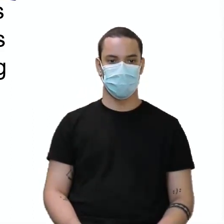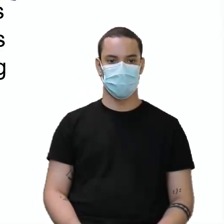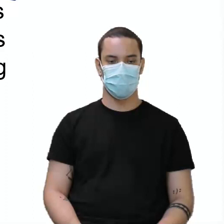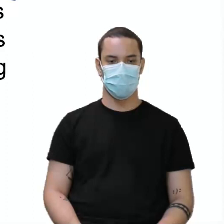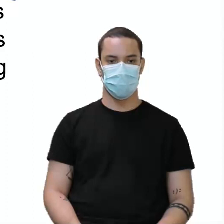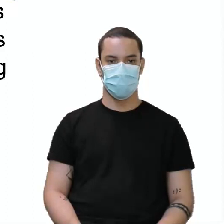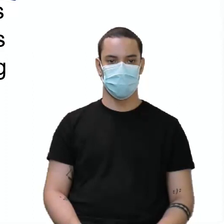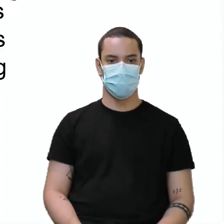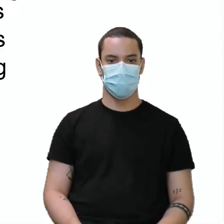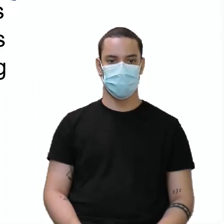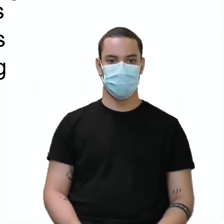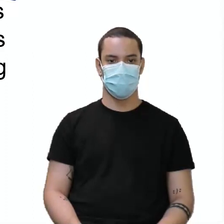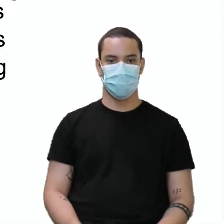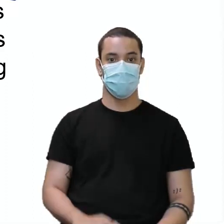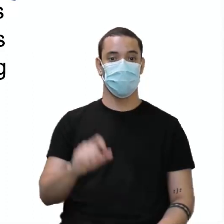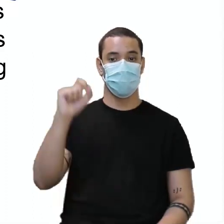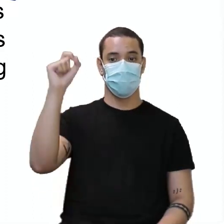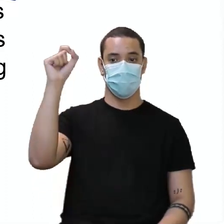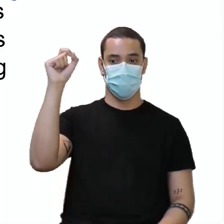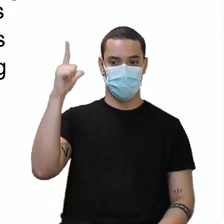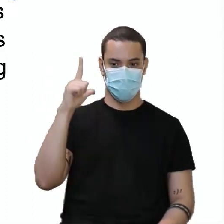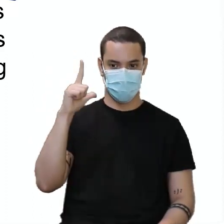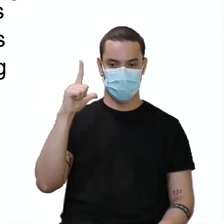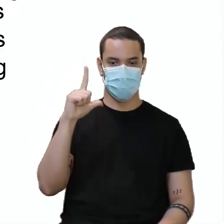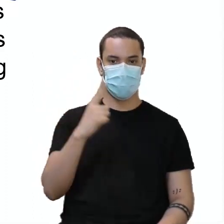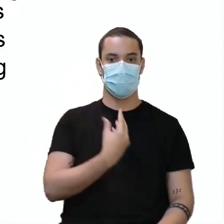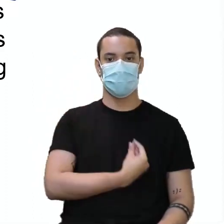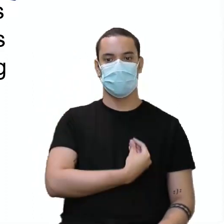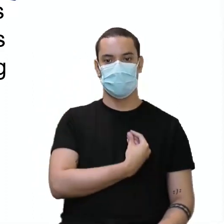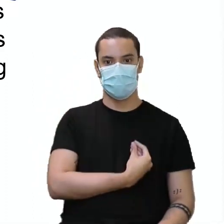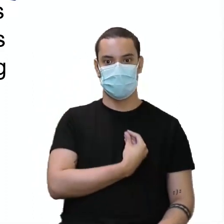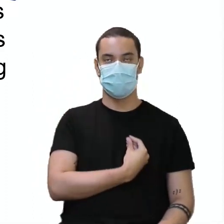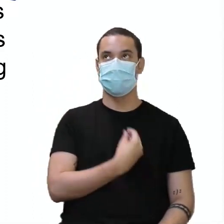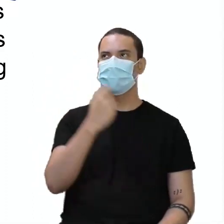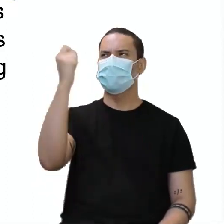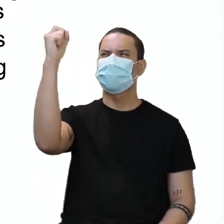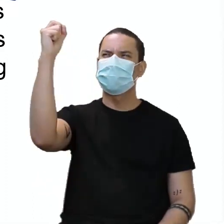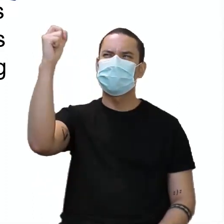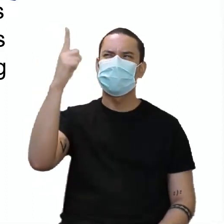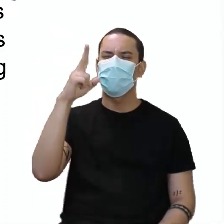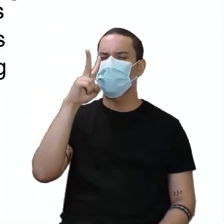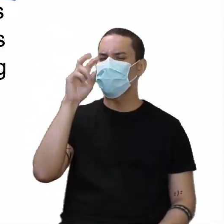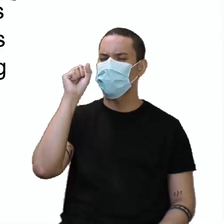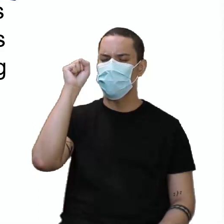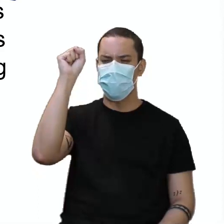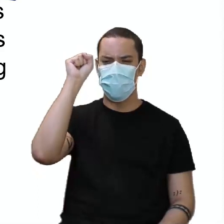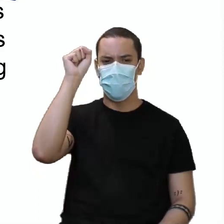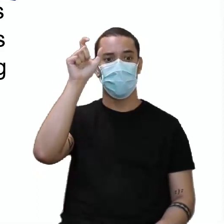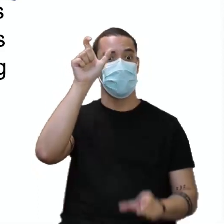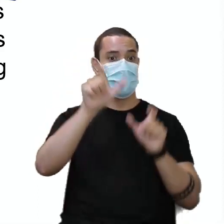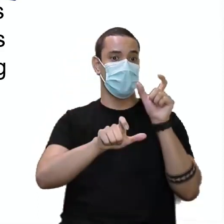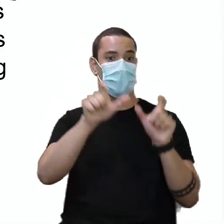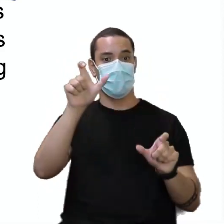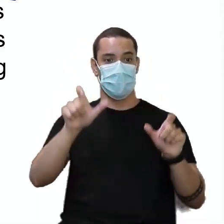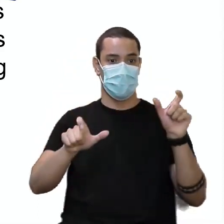to the park. O sol estava brilhando e muitas pessoas